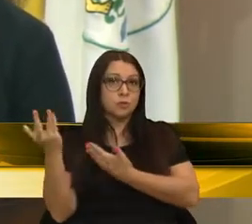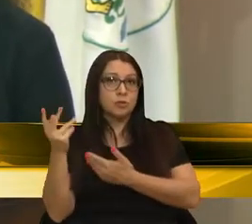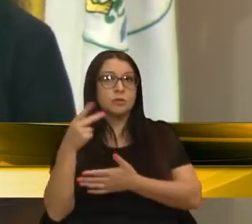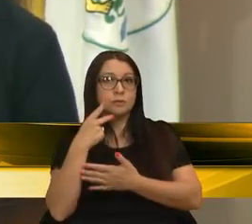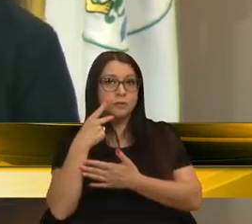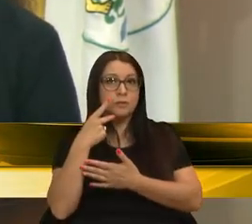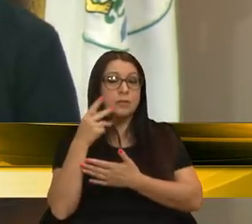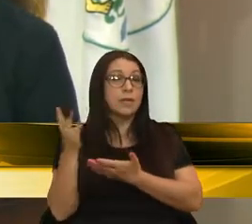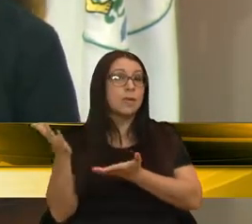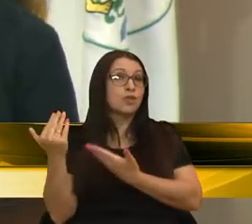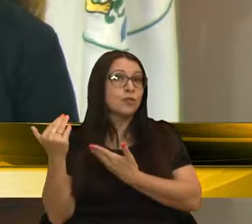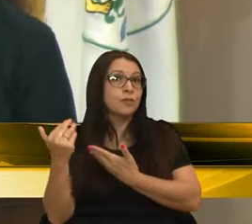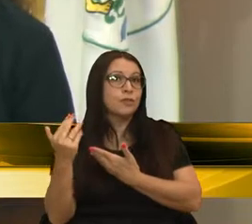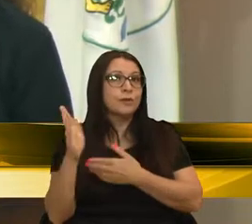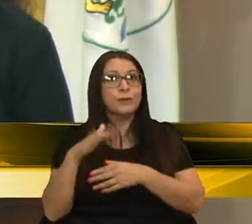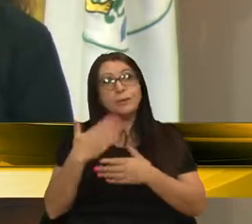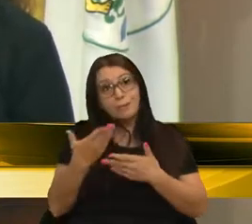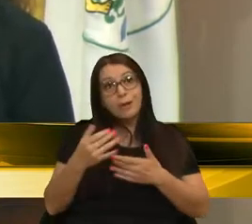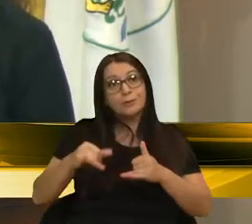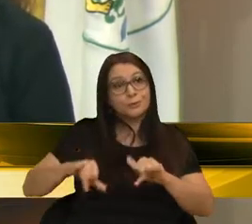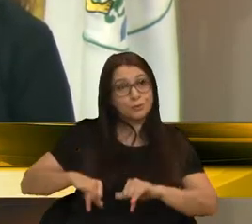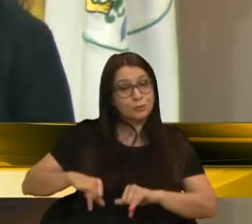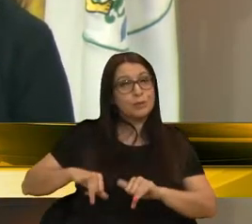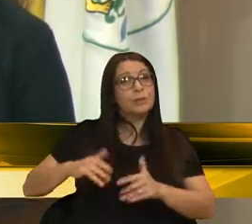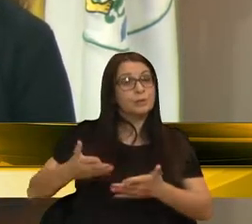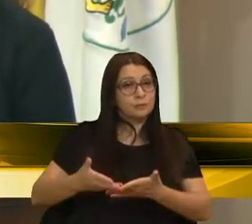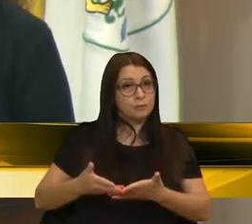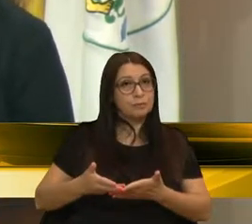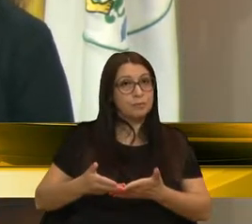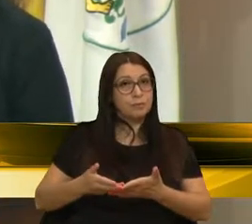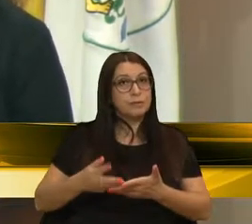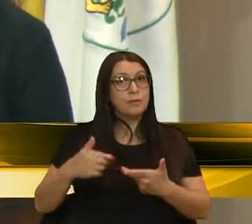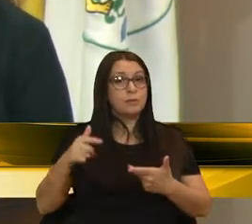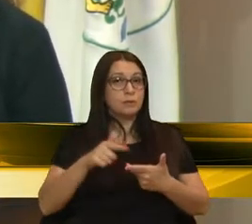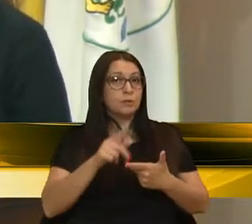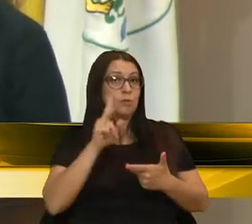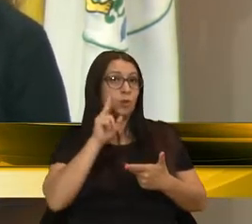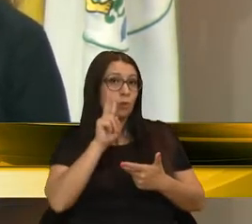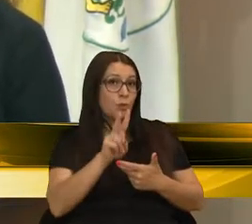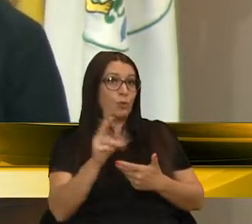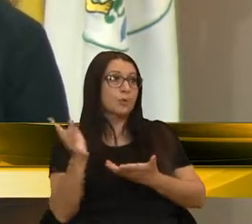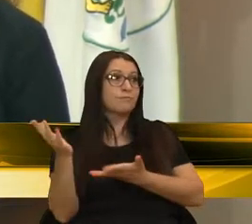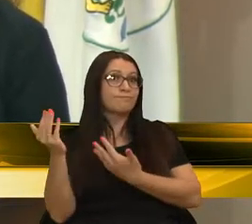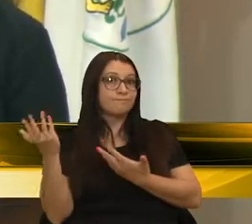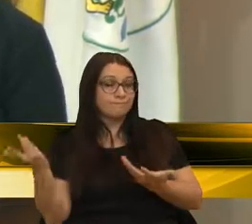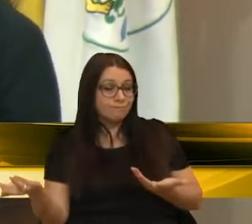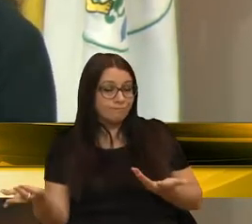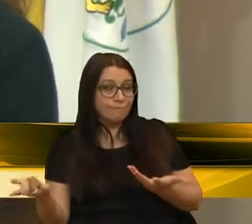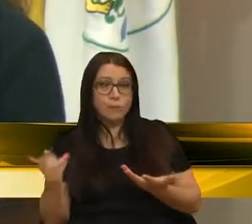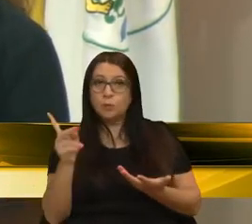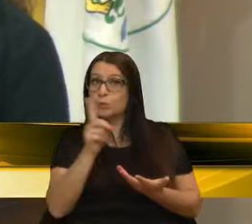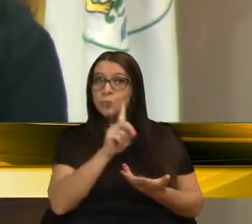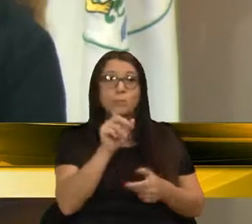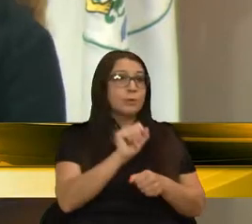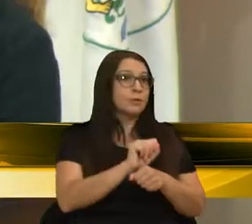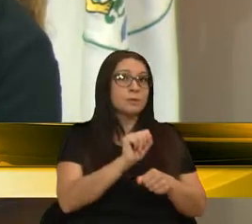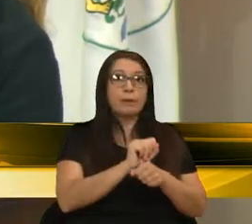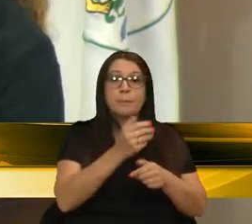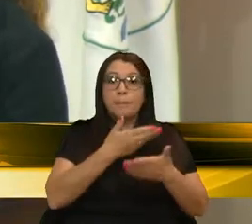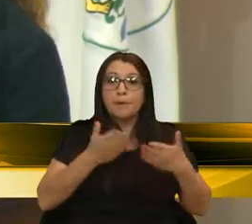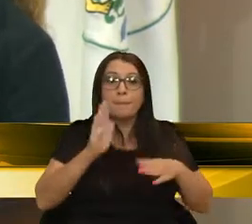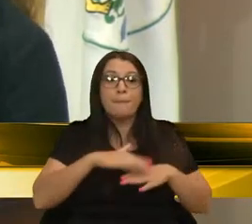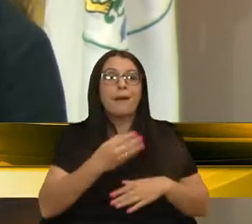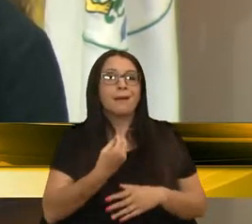a juventude é a mais penalizada. Então, quando a gente olha para a juventude, que a gente não espere perder